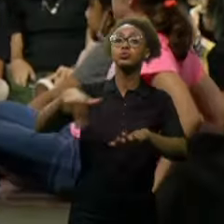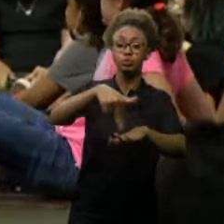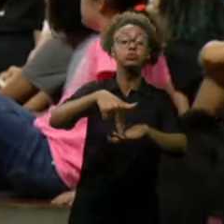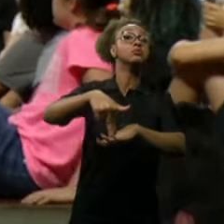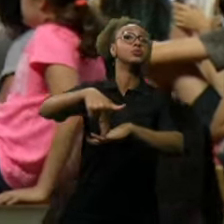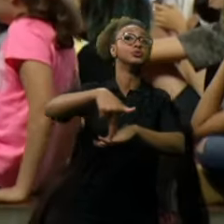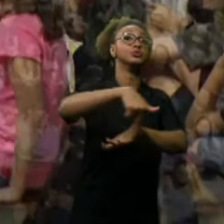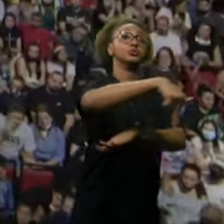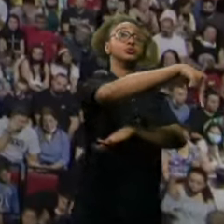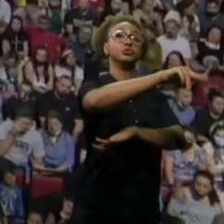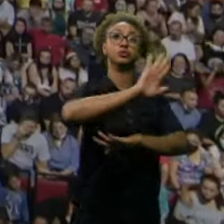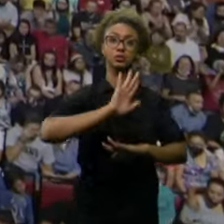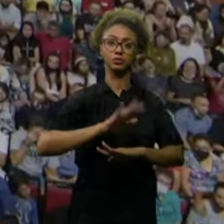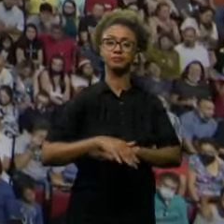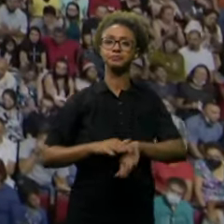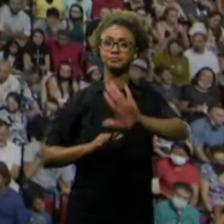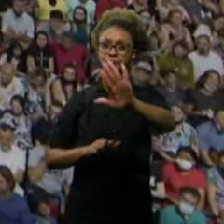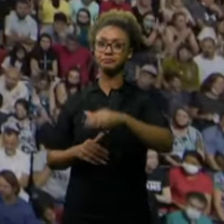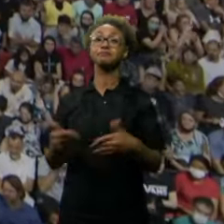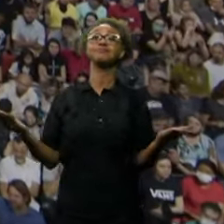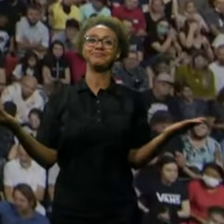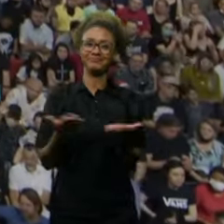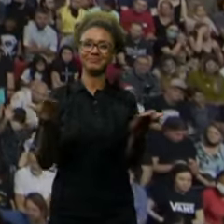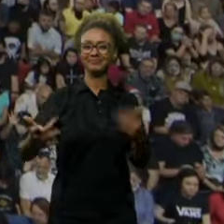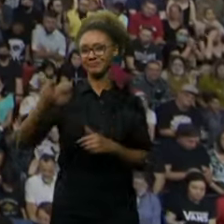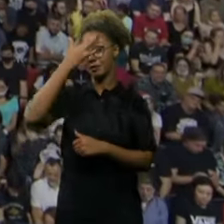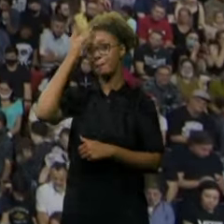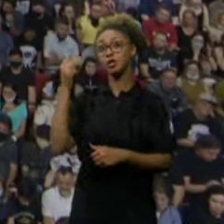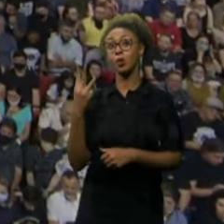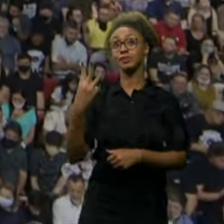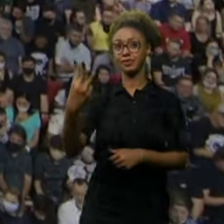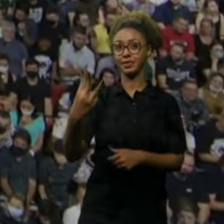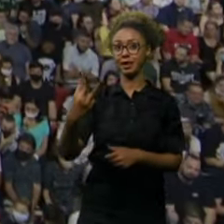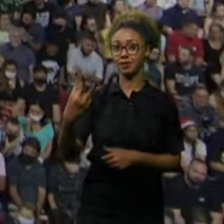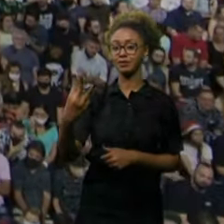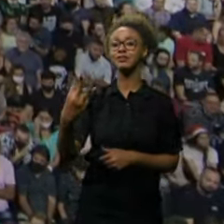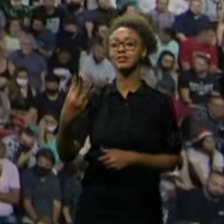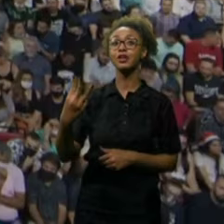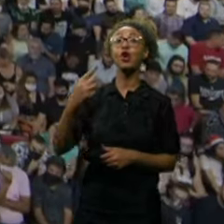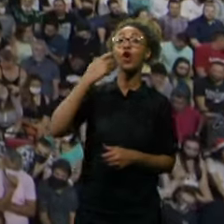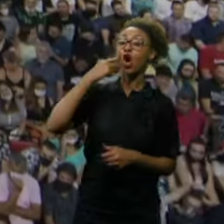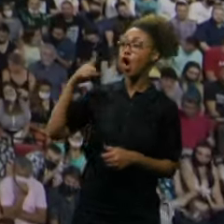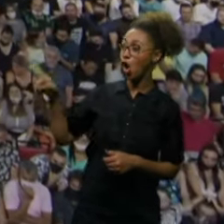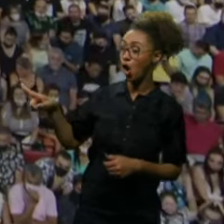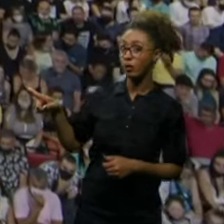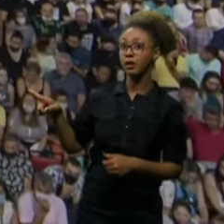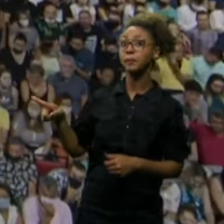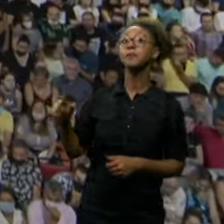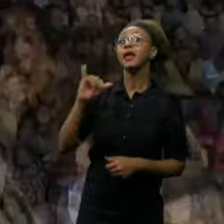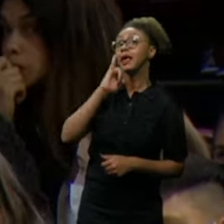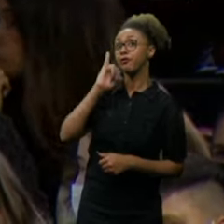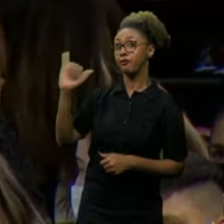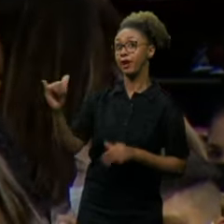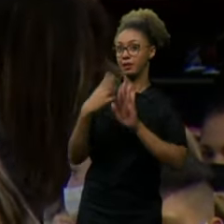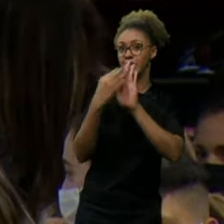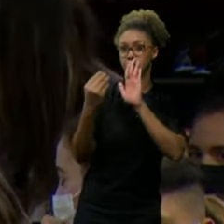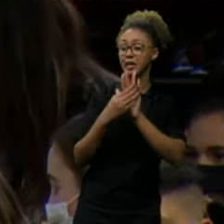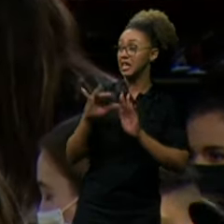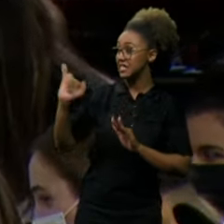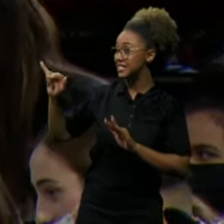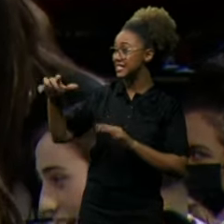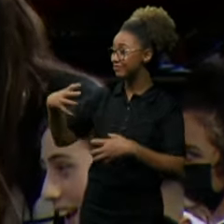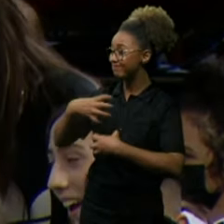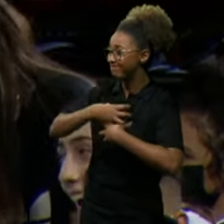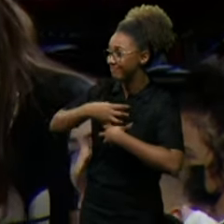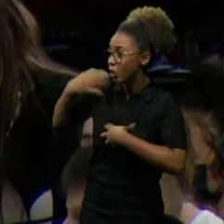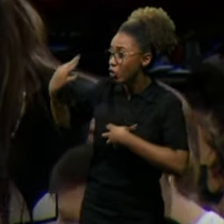e você vai olhar para umas três pessoas agora e vai descer para ela quando ativado diga